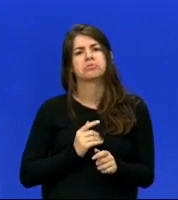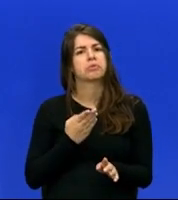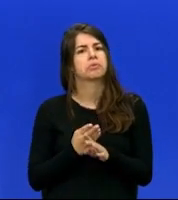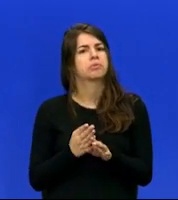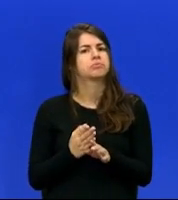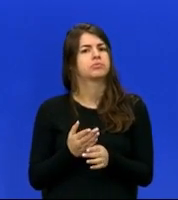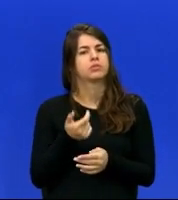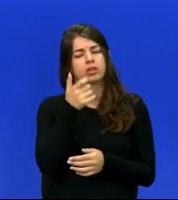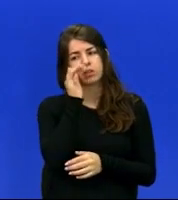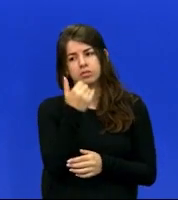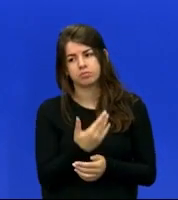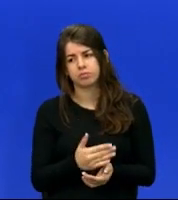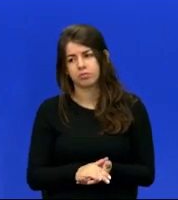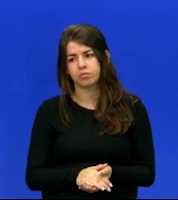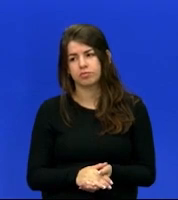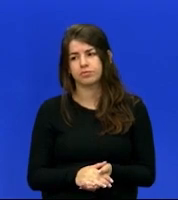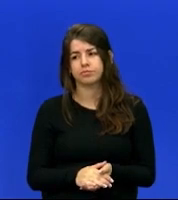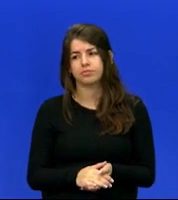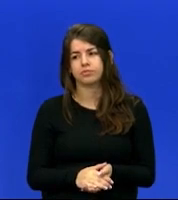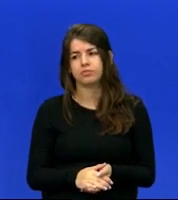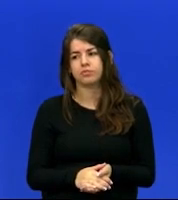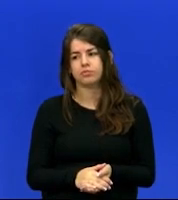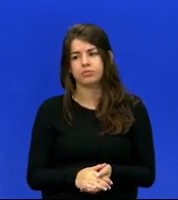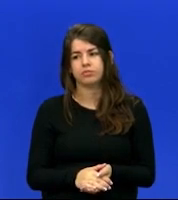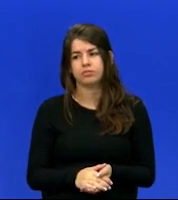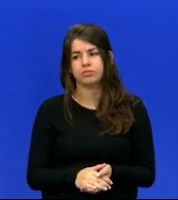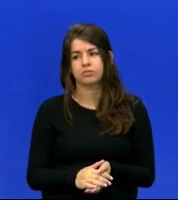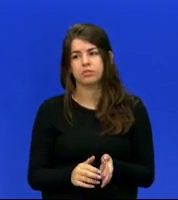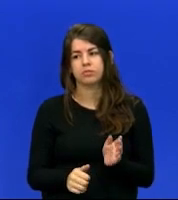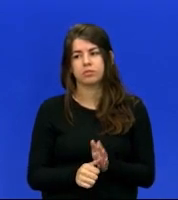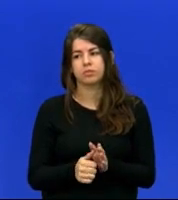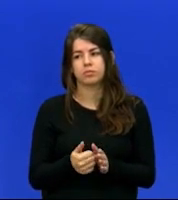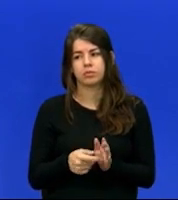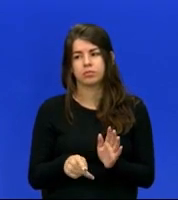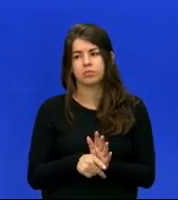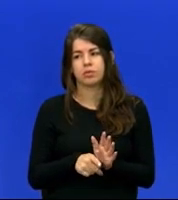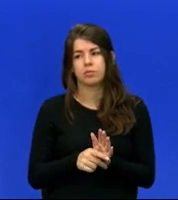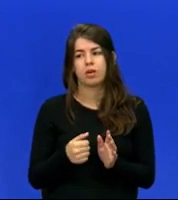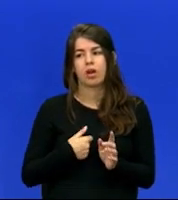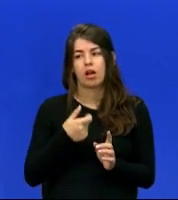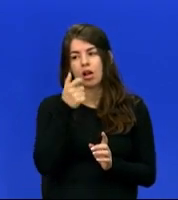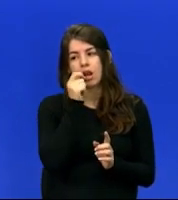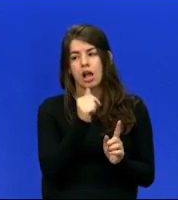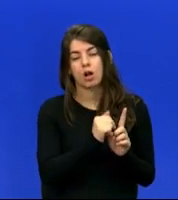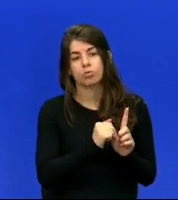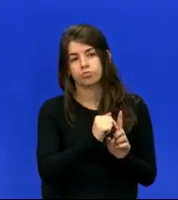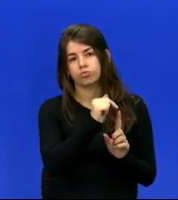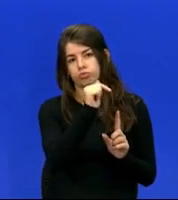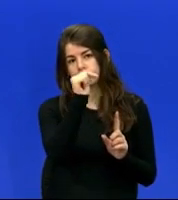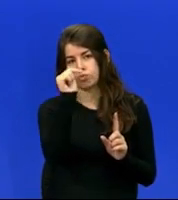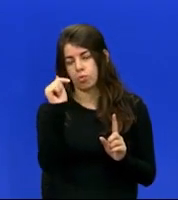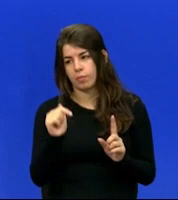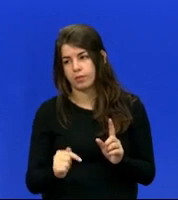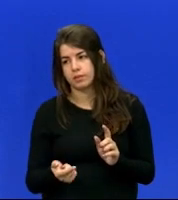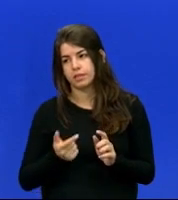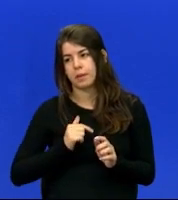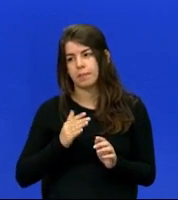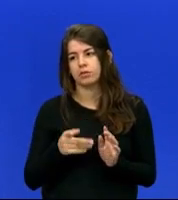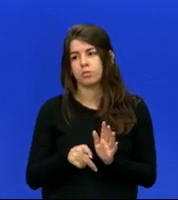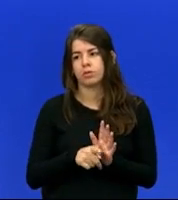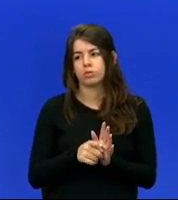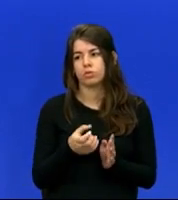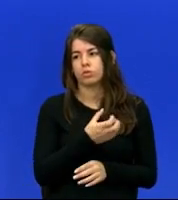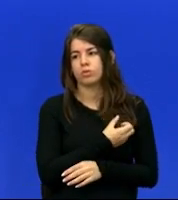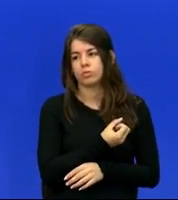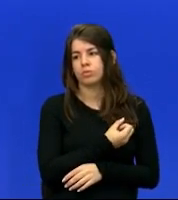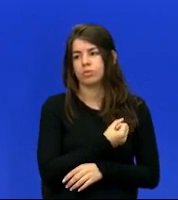esse valor? Primeiro, vamos completar aqui a minha curva. Então, eu tenho como média o